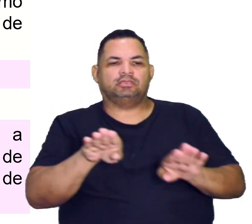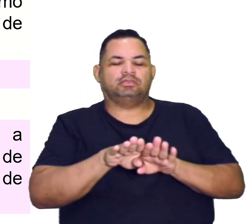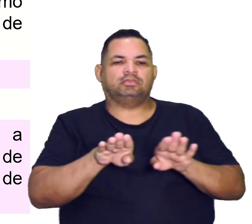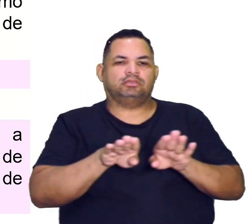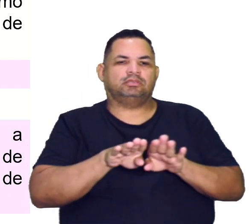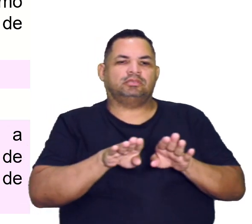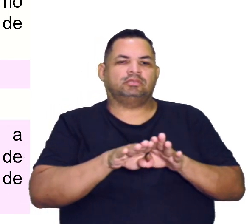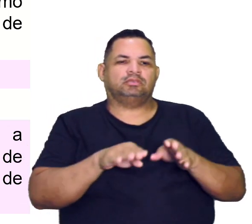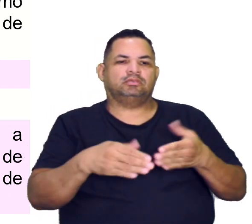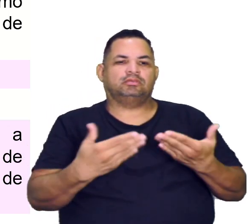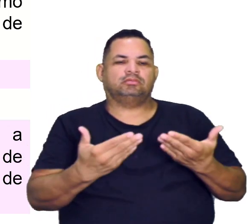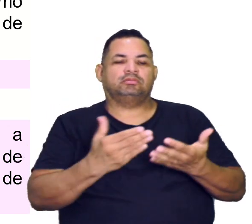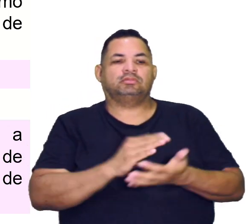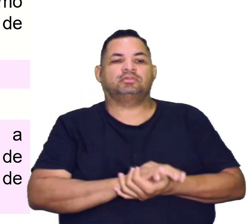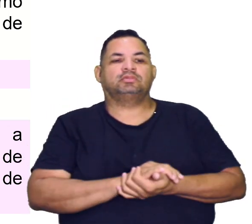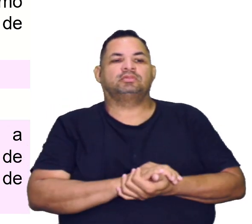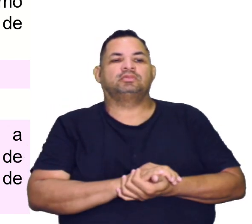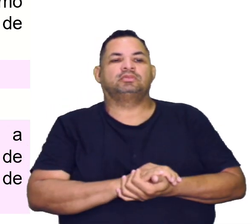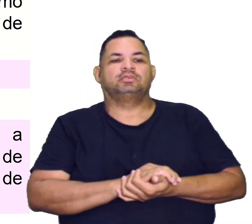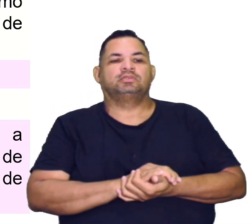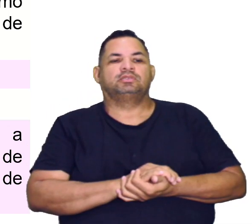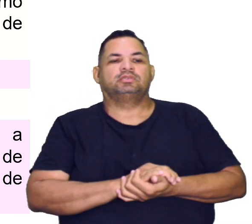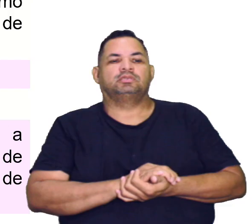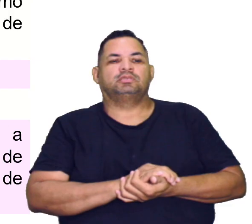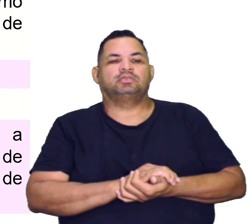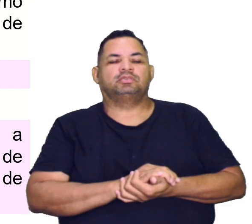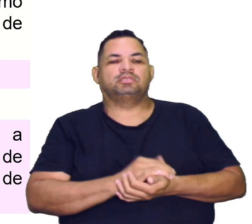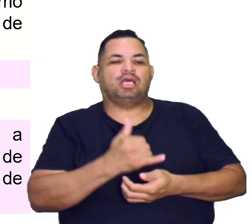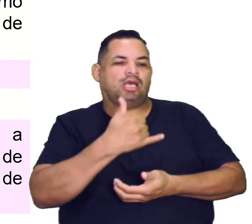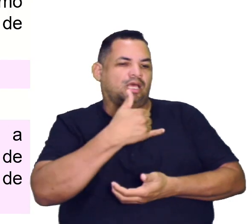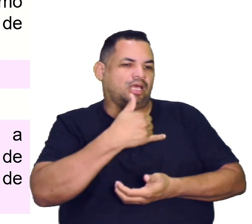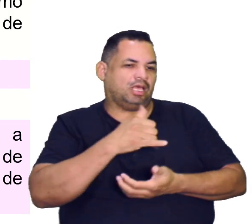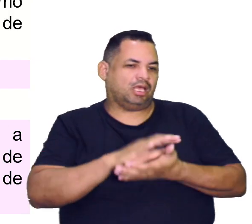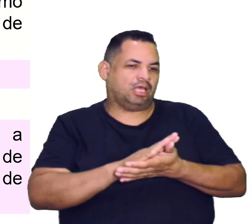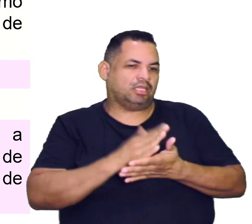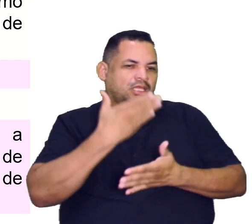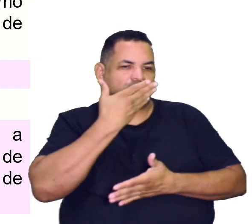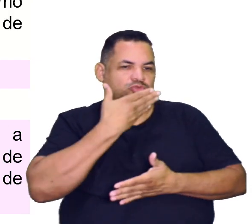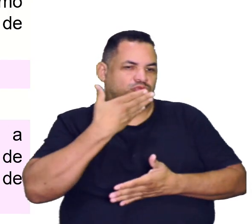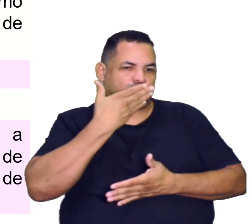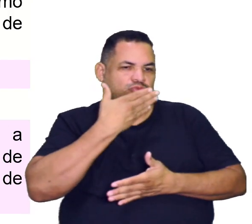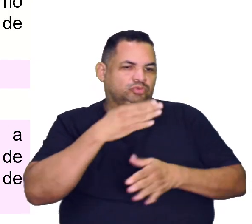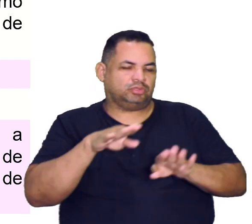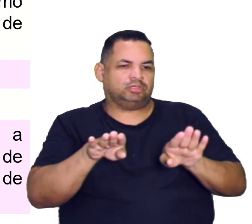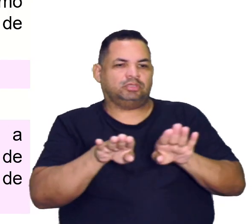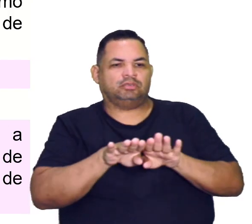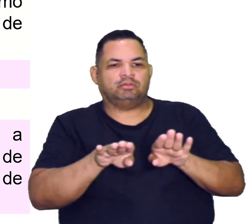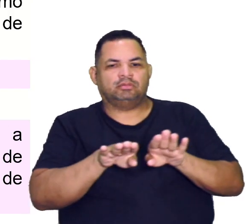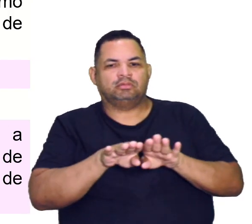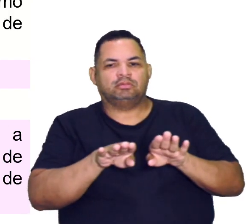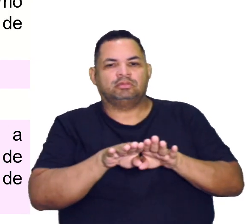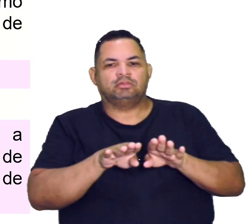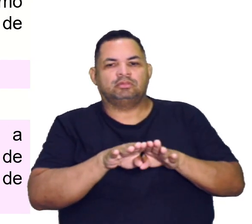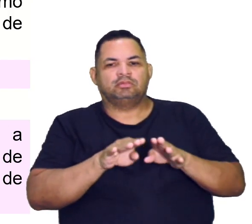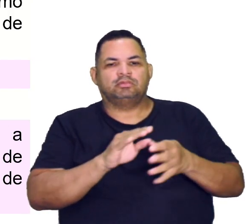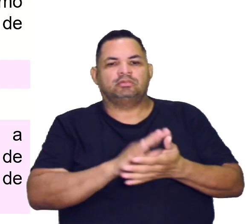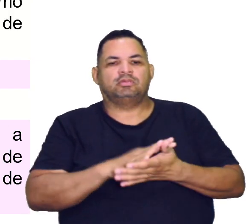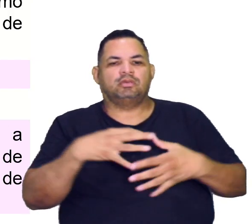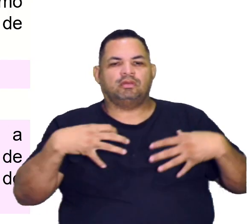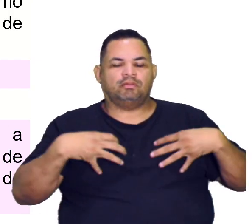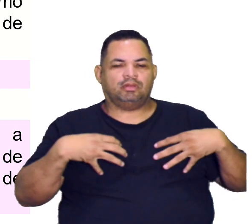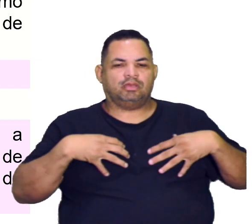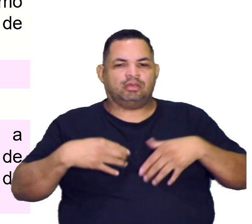ao efeito do exercício físico na redução da insulina, da glicose, também ligados aqui, olha só, o cólon, a mama,